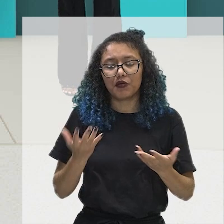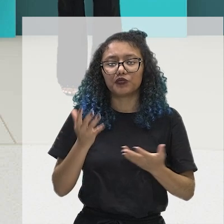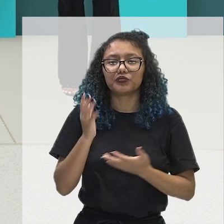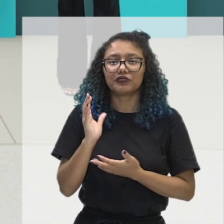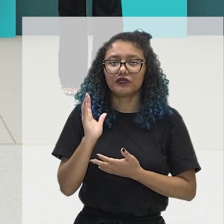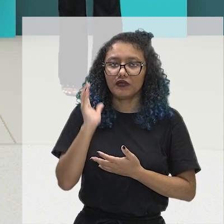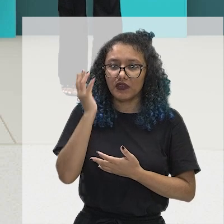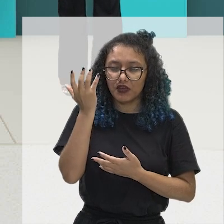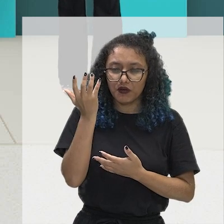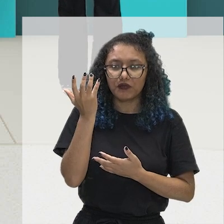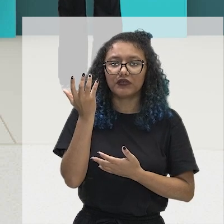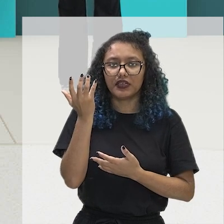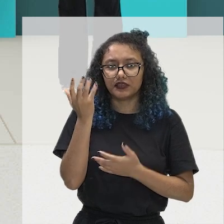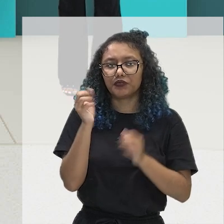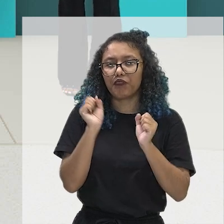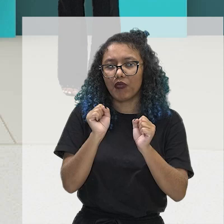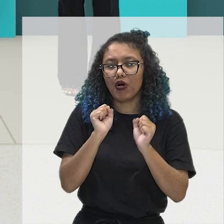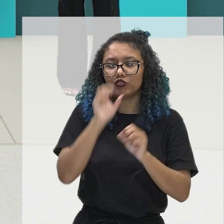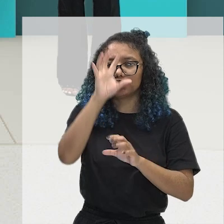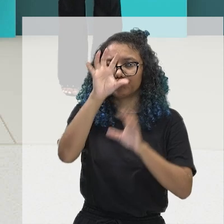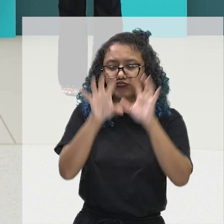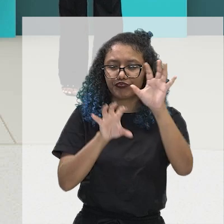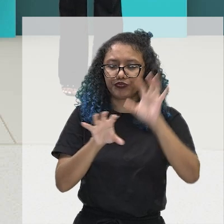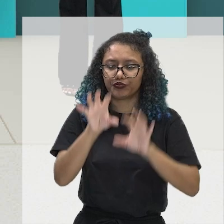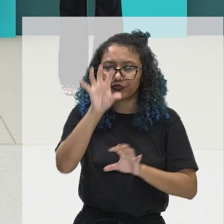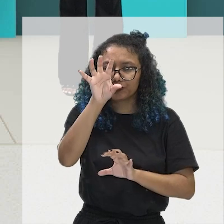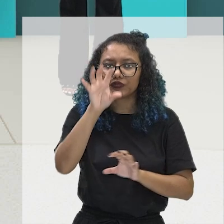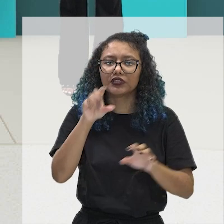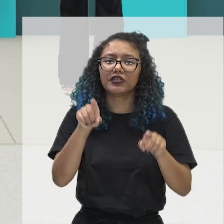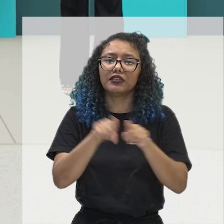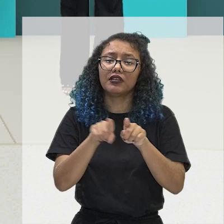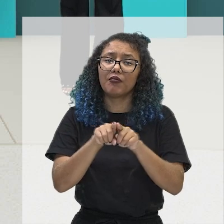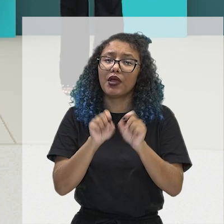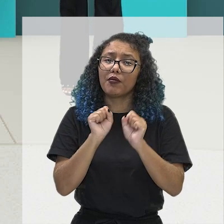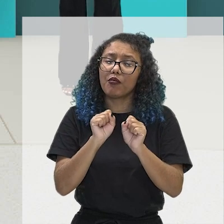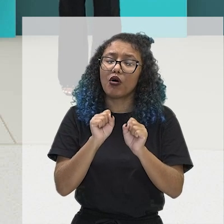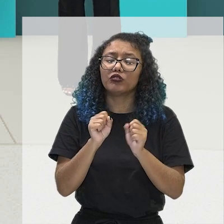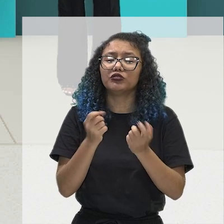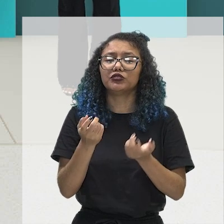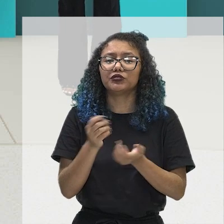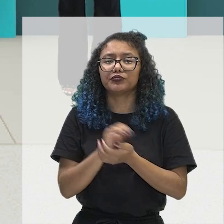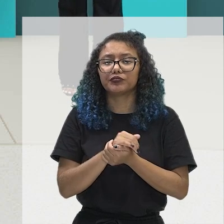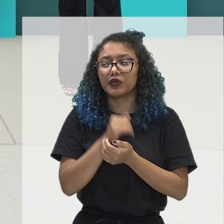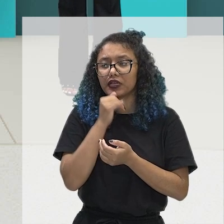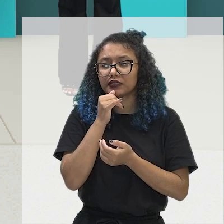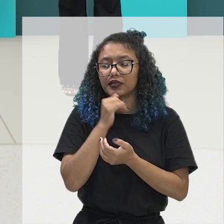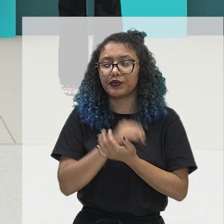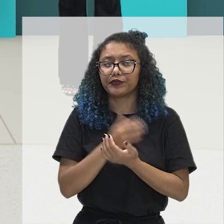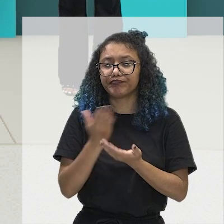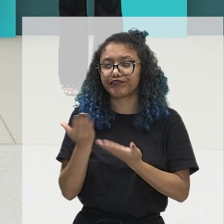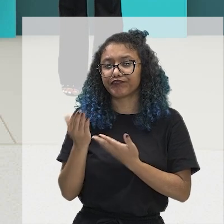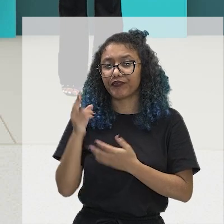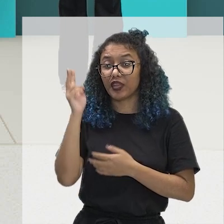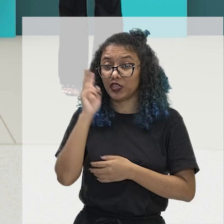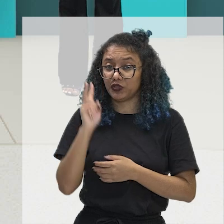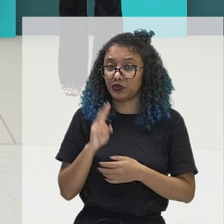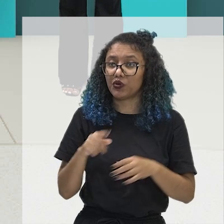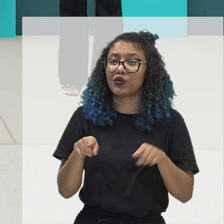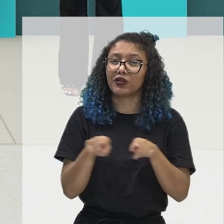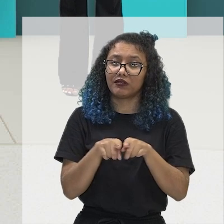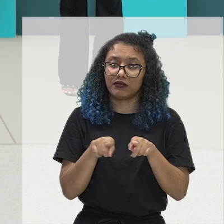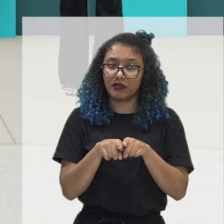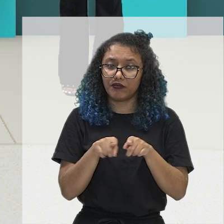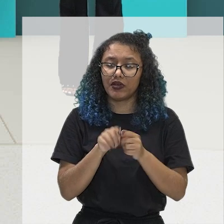pode acontecer pela diferença geográfica, mas não só isso, pode acontecer também pela